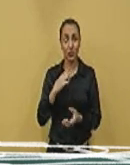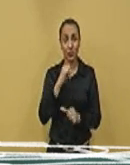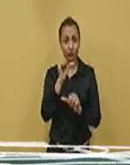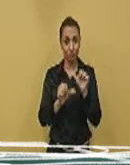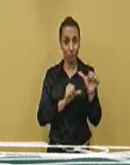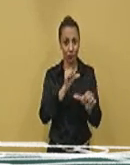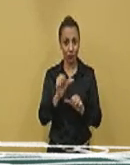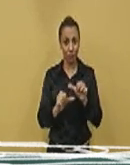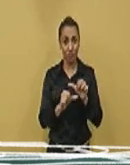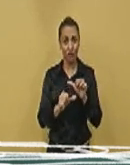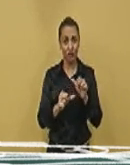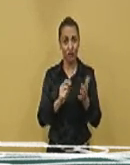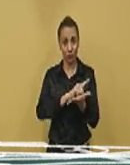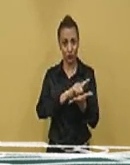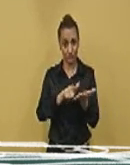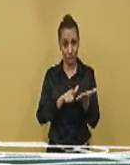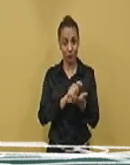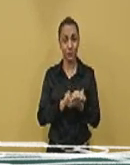de gestão,